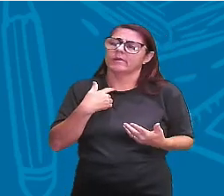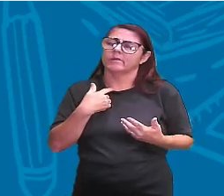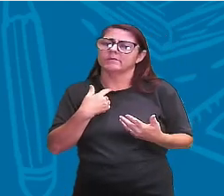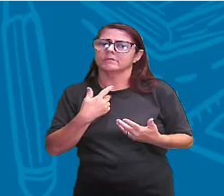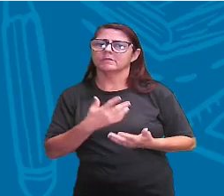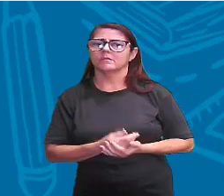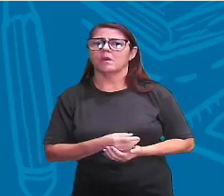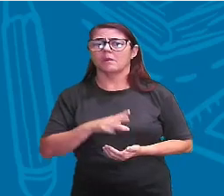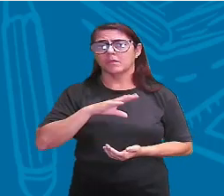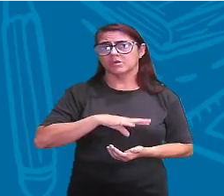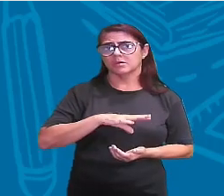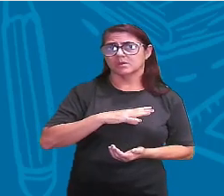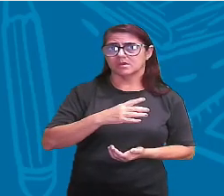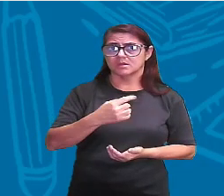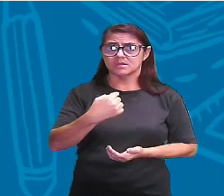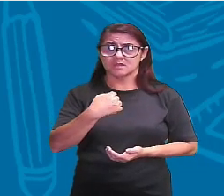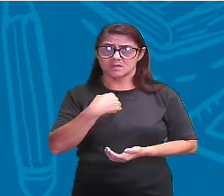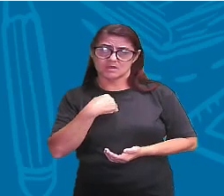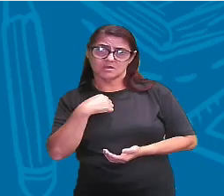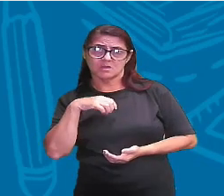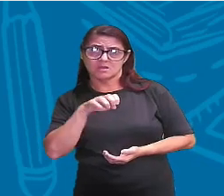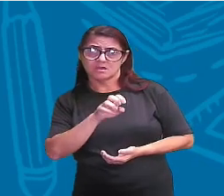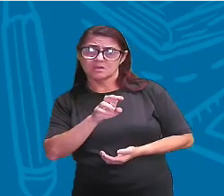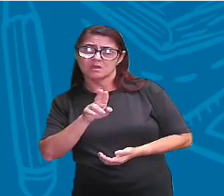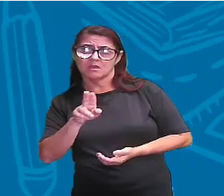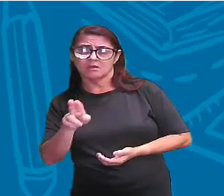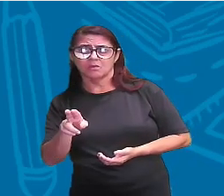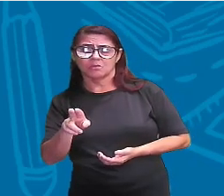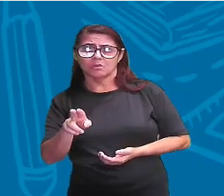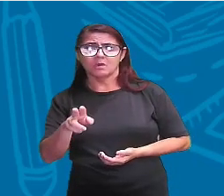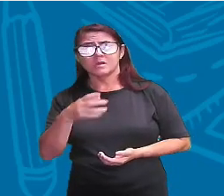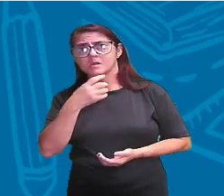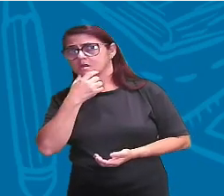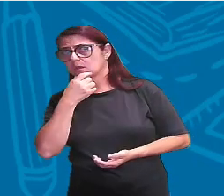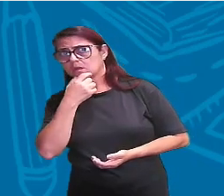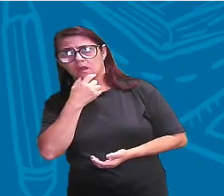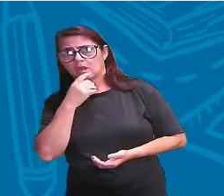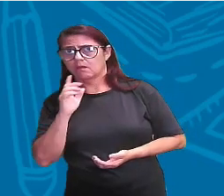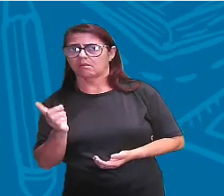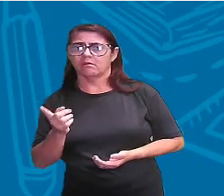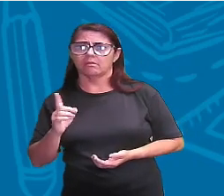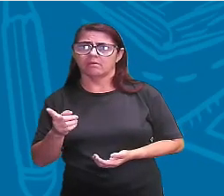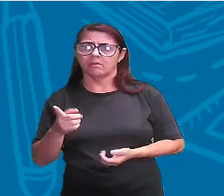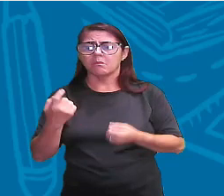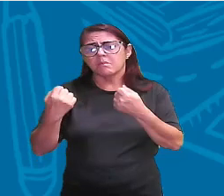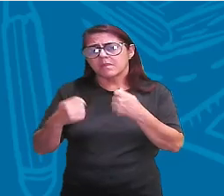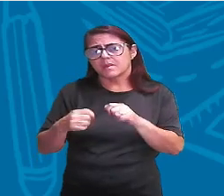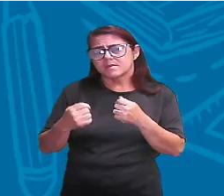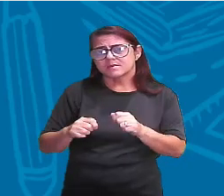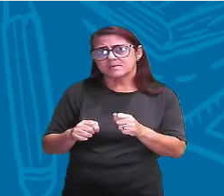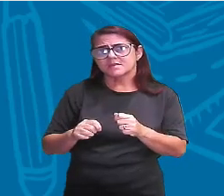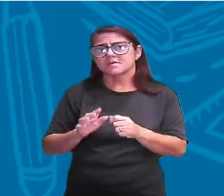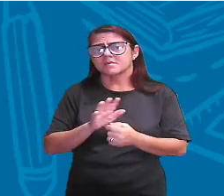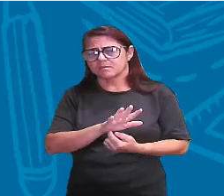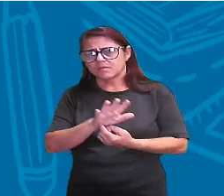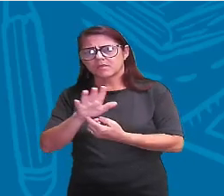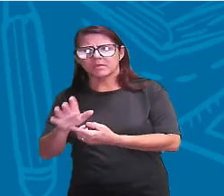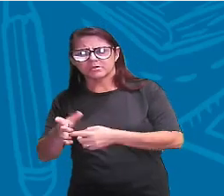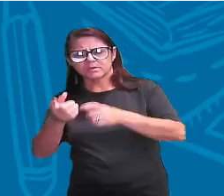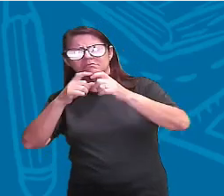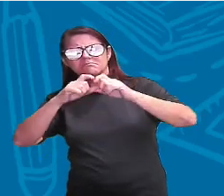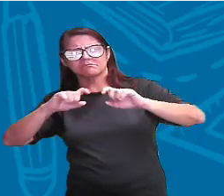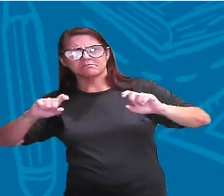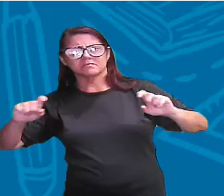quero. Esse eu fica subentendido. Em inglês, não. Esse eu precisa aparecer novamente na